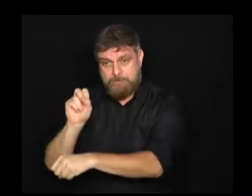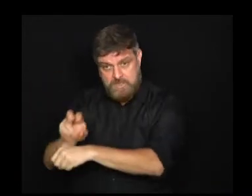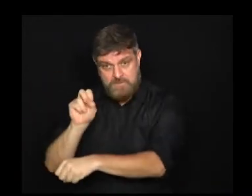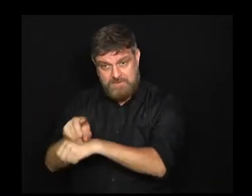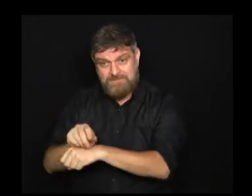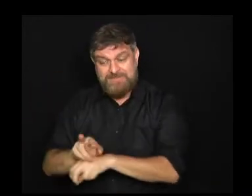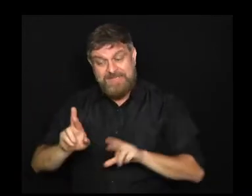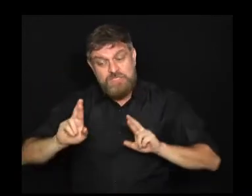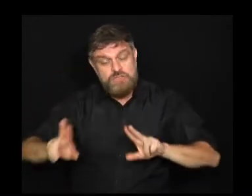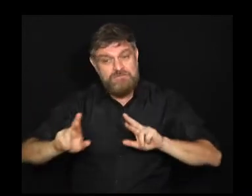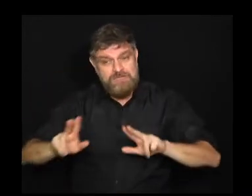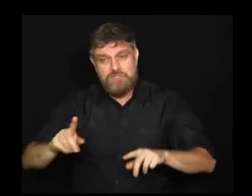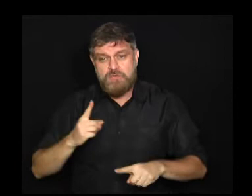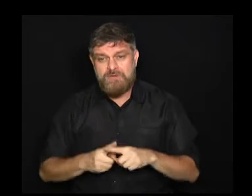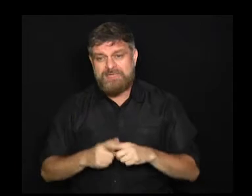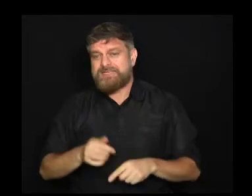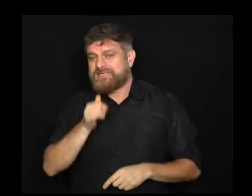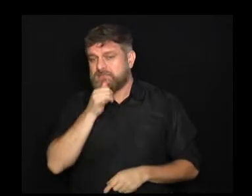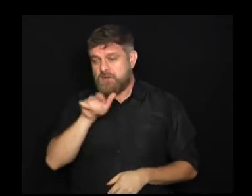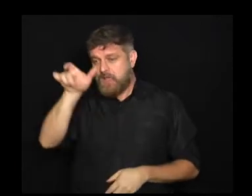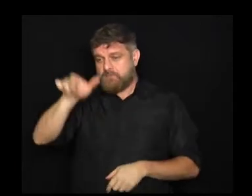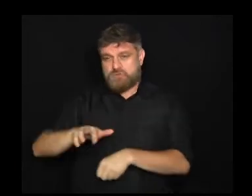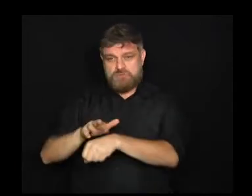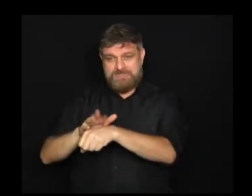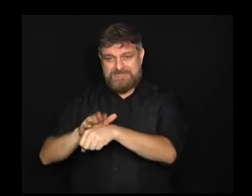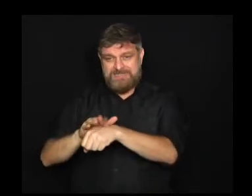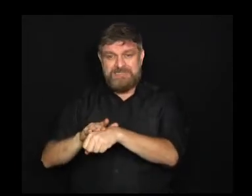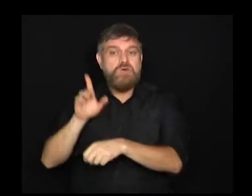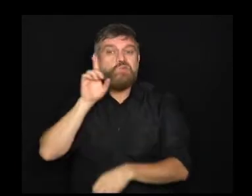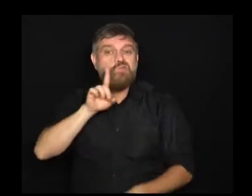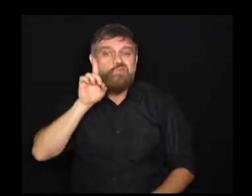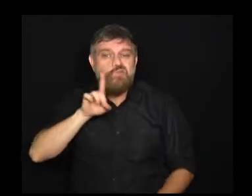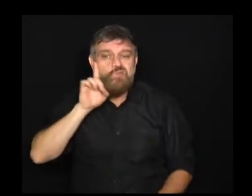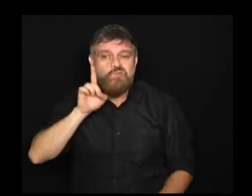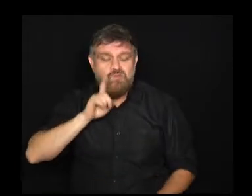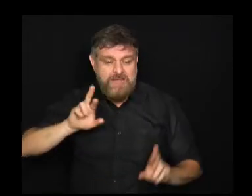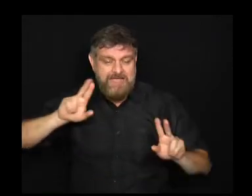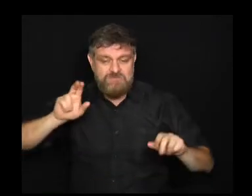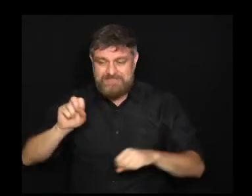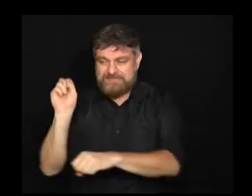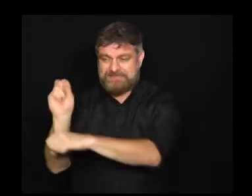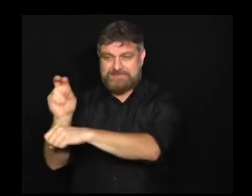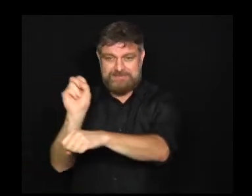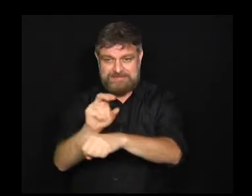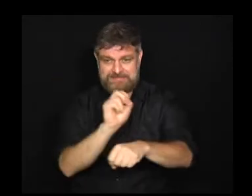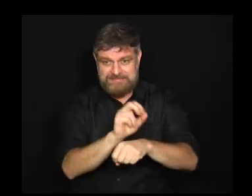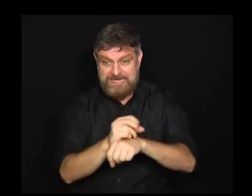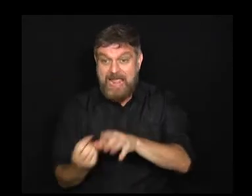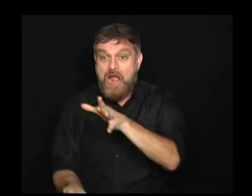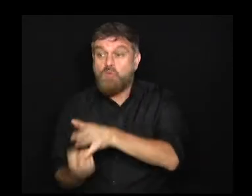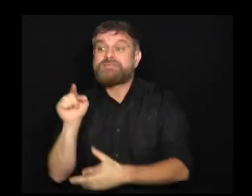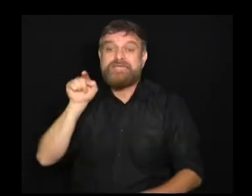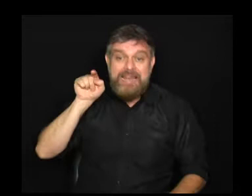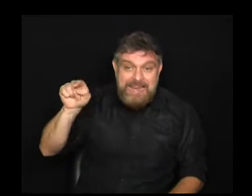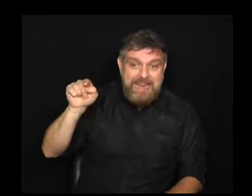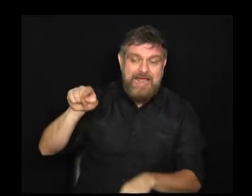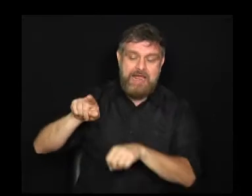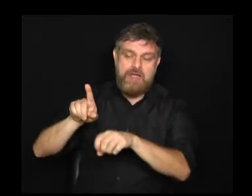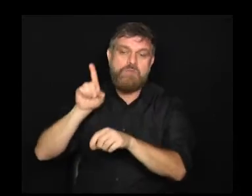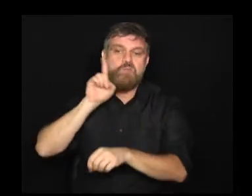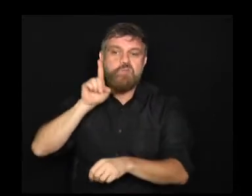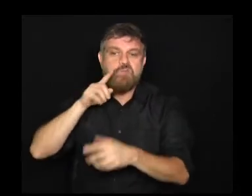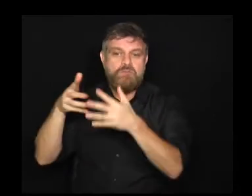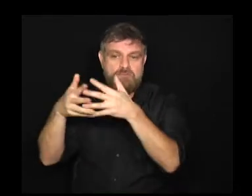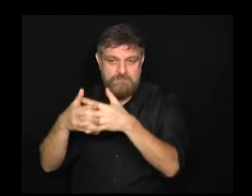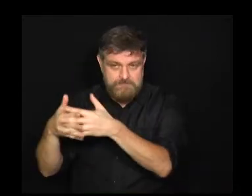diferente. Por quê? Você tem uma pessoa que teve infecção e está nos Estados Unidos, é diferente da transmissão ter sido nos Estados Unidos. Então, assim, a gente tem